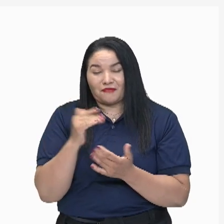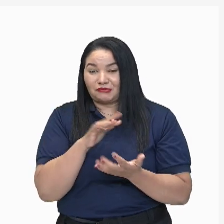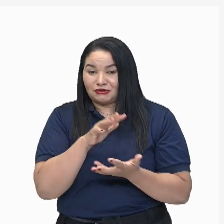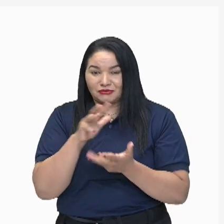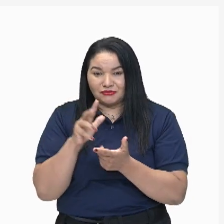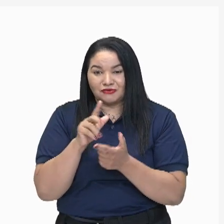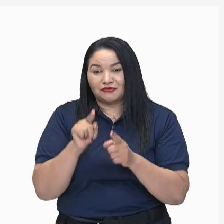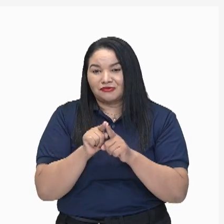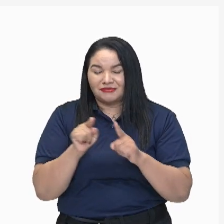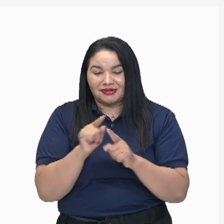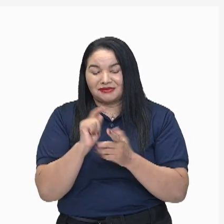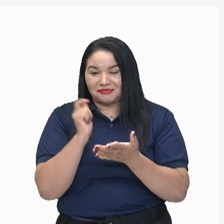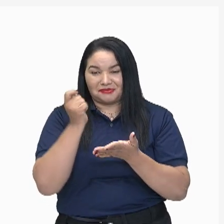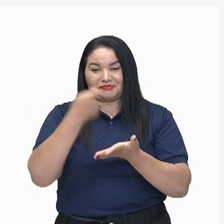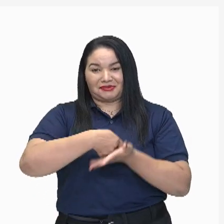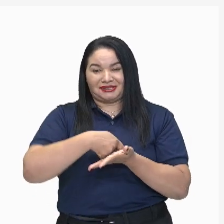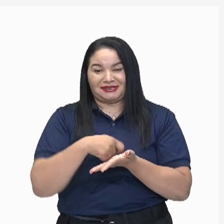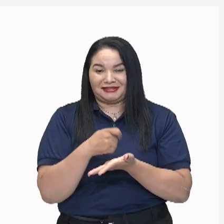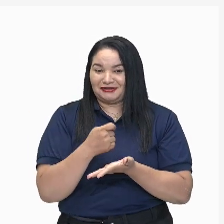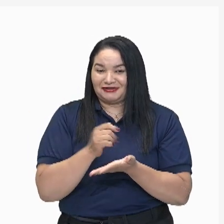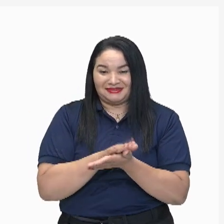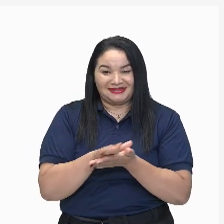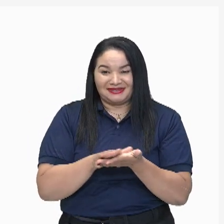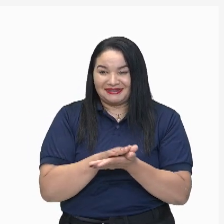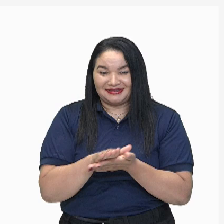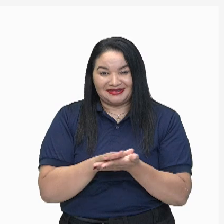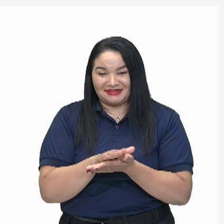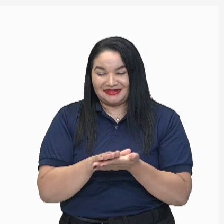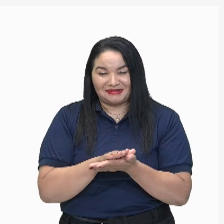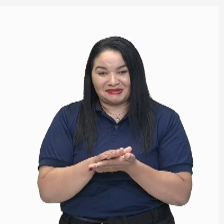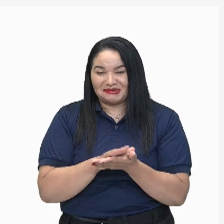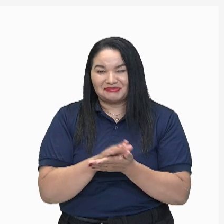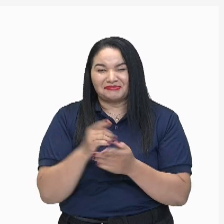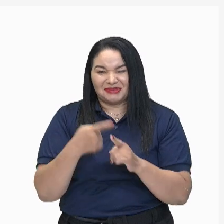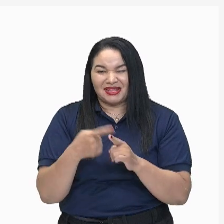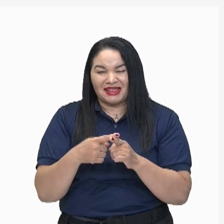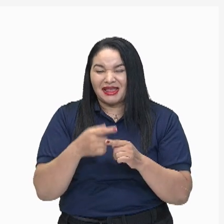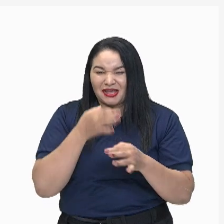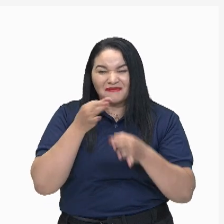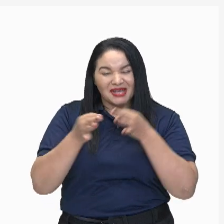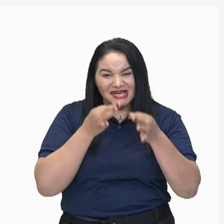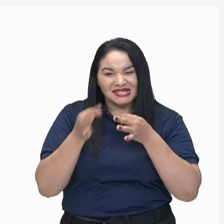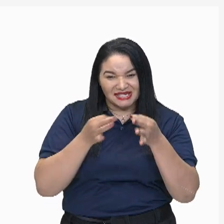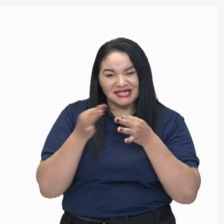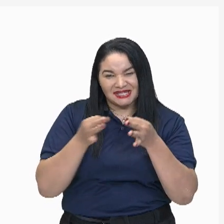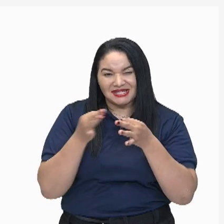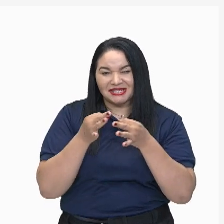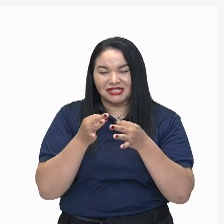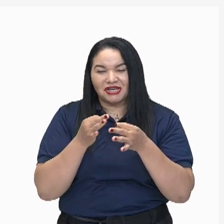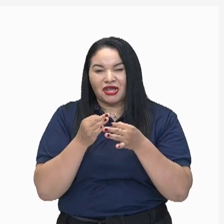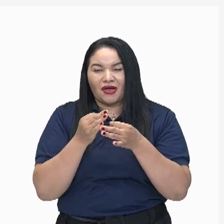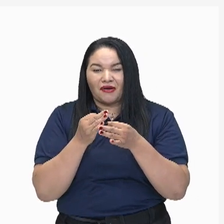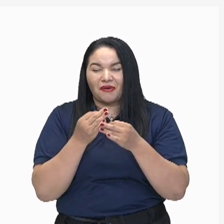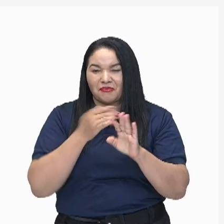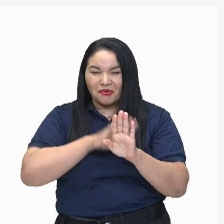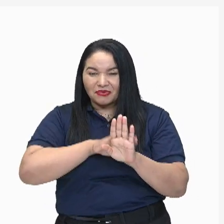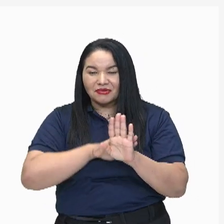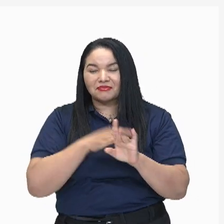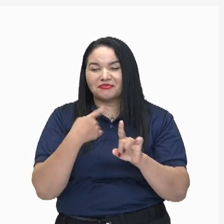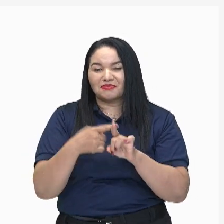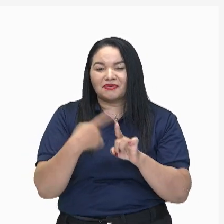por isso me paga nada. Lembra que eu falei um pouquinho sobre essa crítica velada? Falar um pouco sobre essa ideia